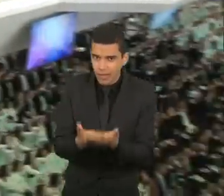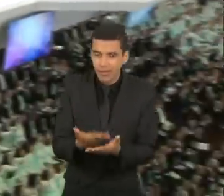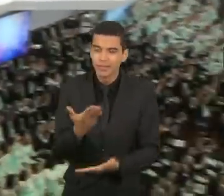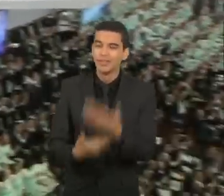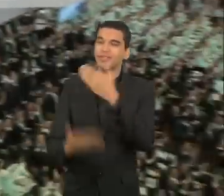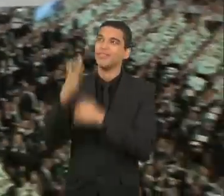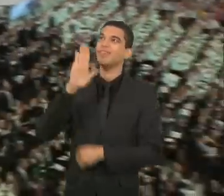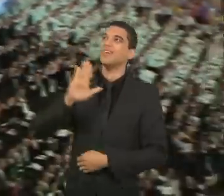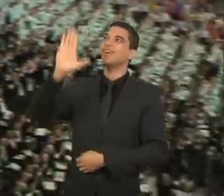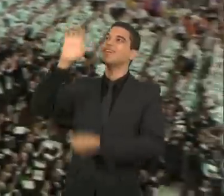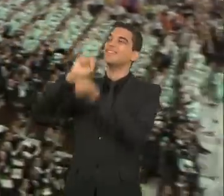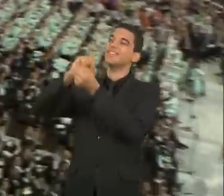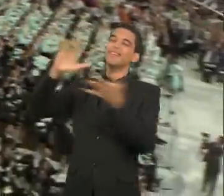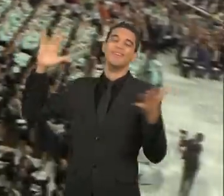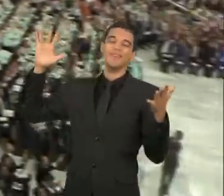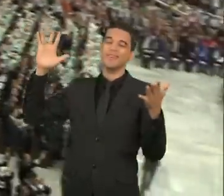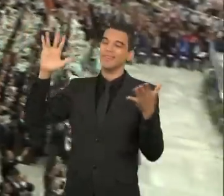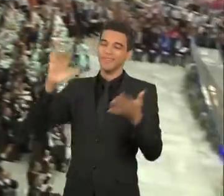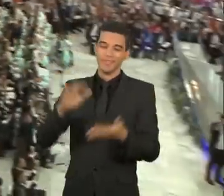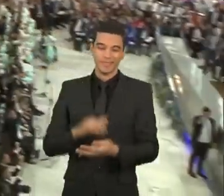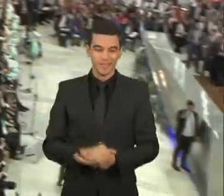glória.